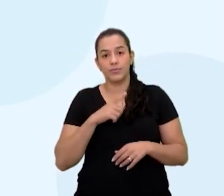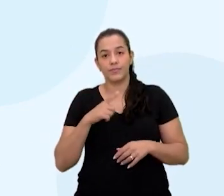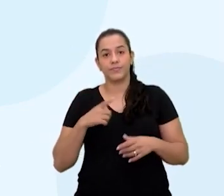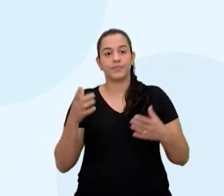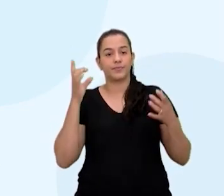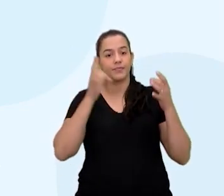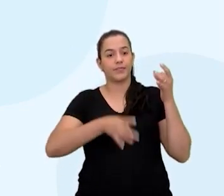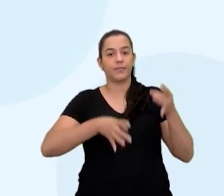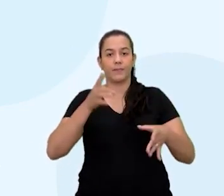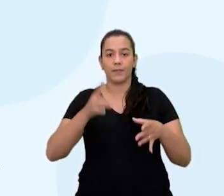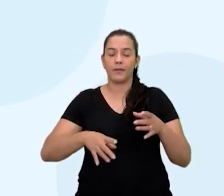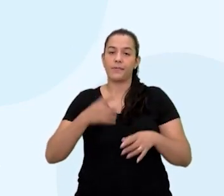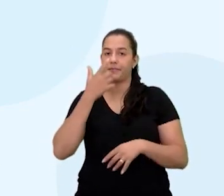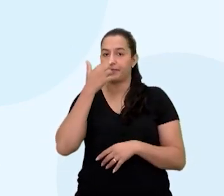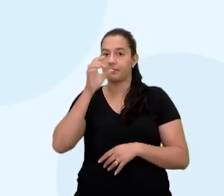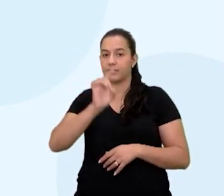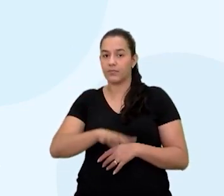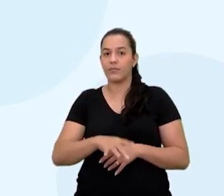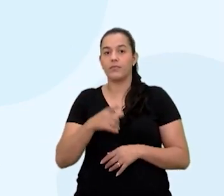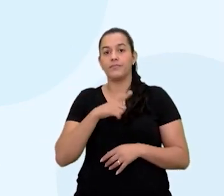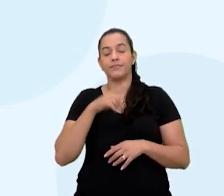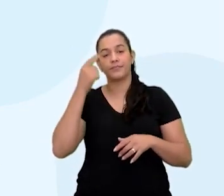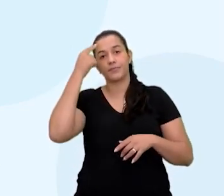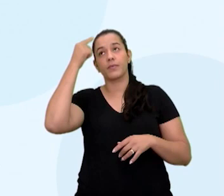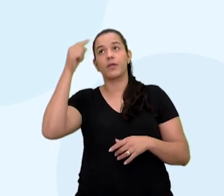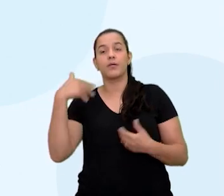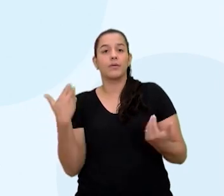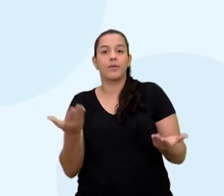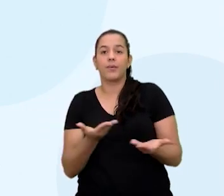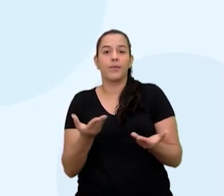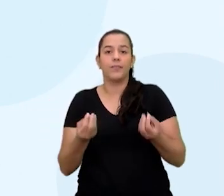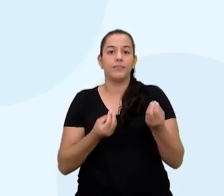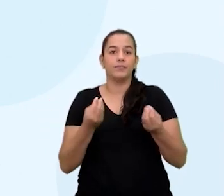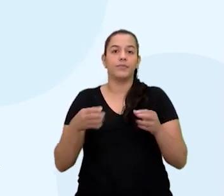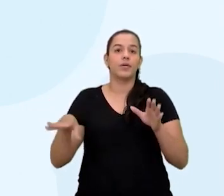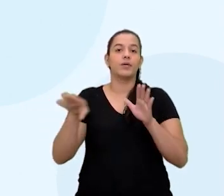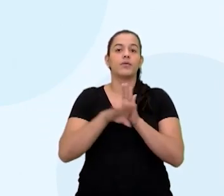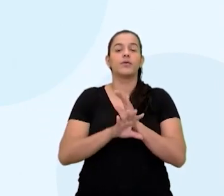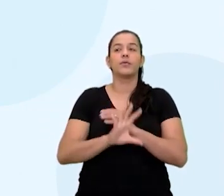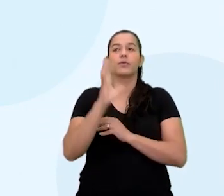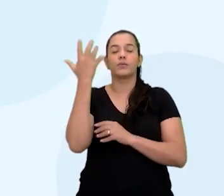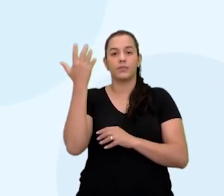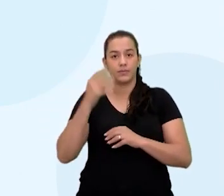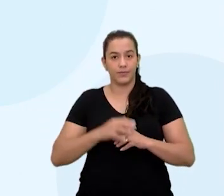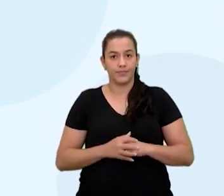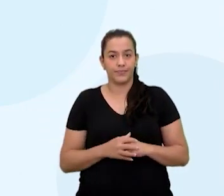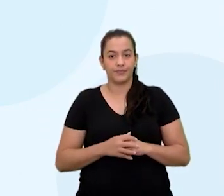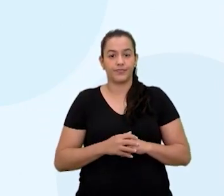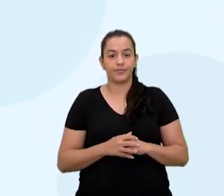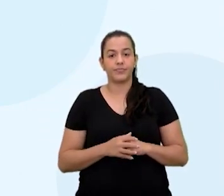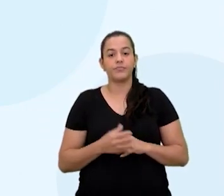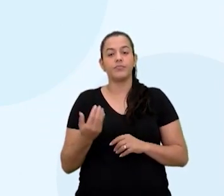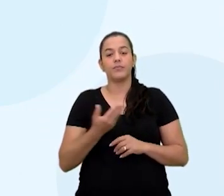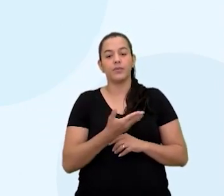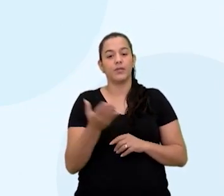descarte irregular de lixo. A gente não pensa como é que esse lugar chegou até essa situação. Mas Esse aqui eu achei maravilhoso. Você acredita que quando